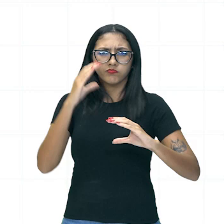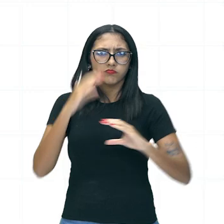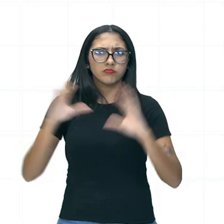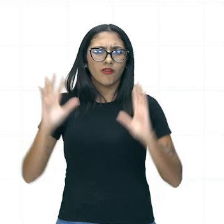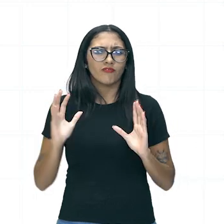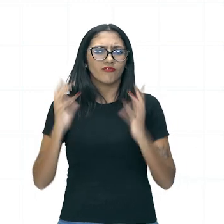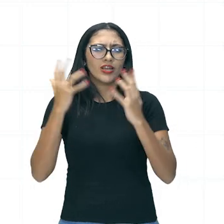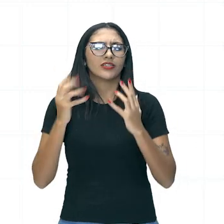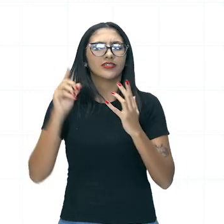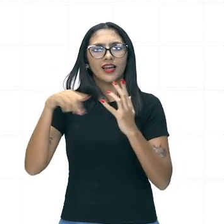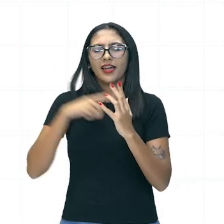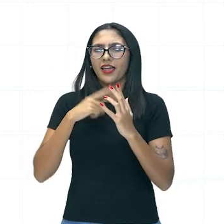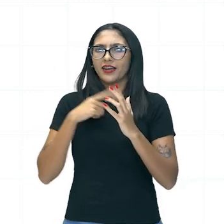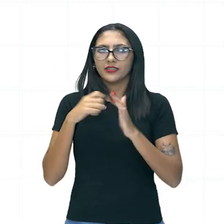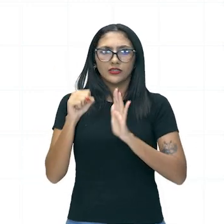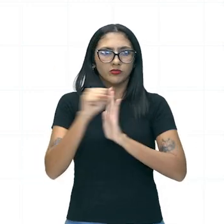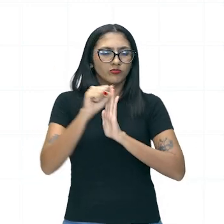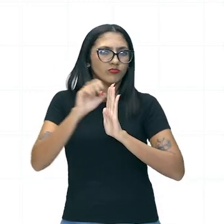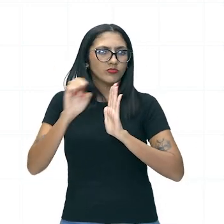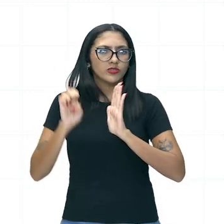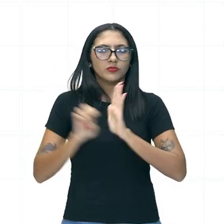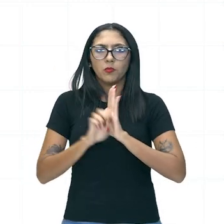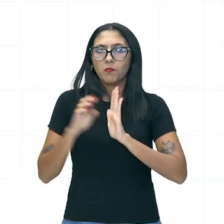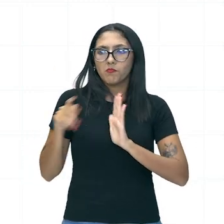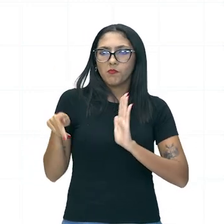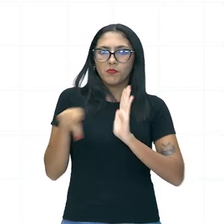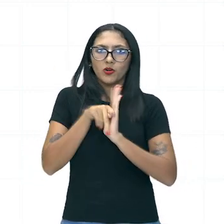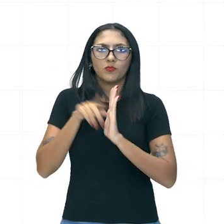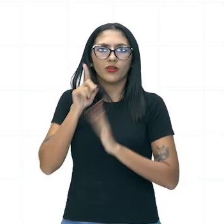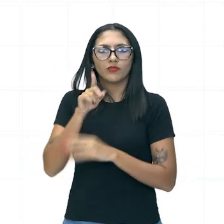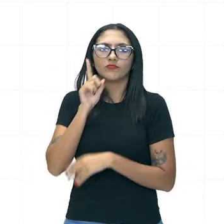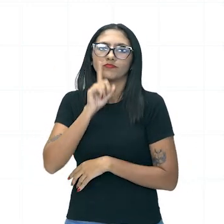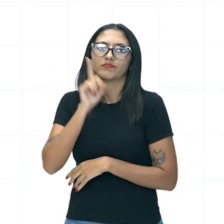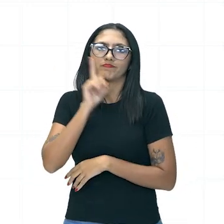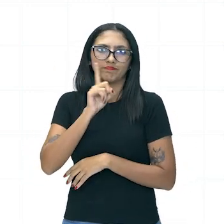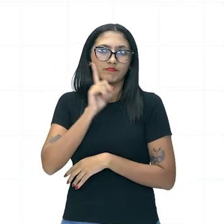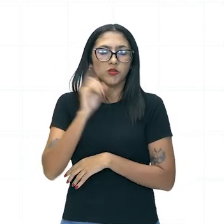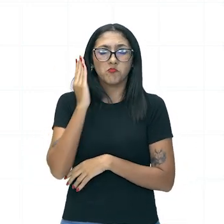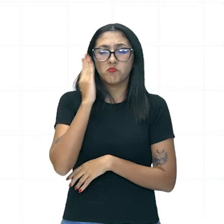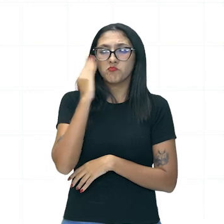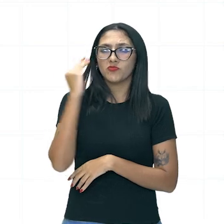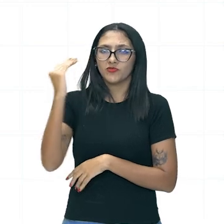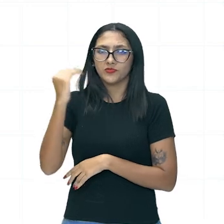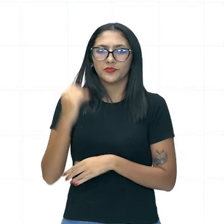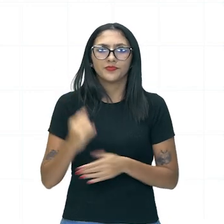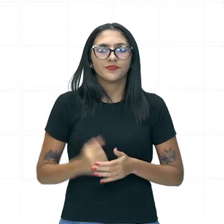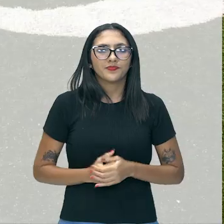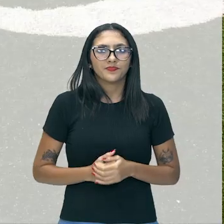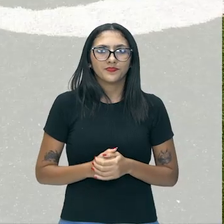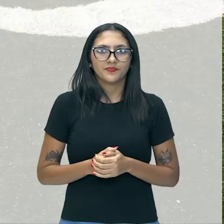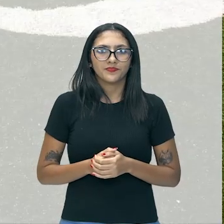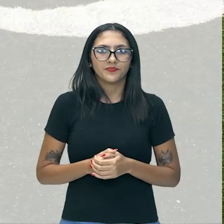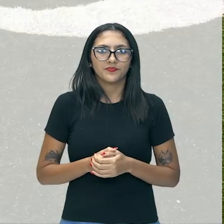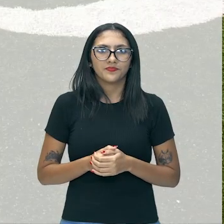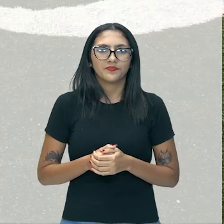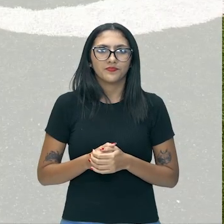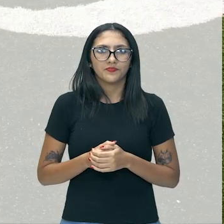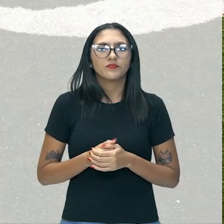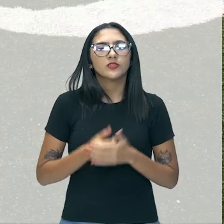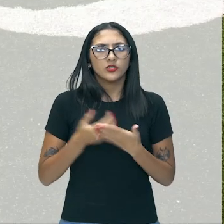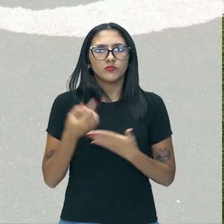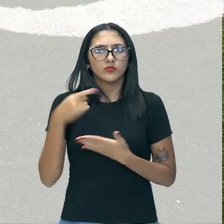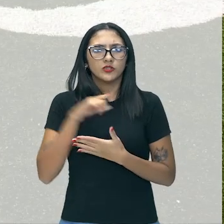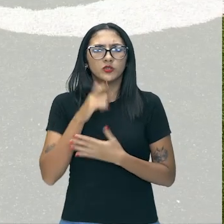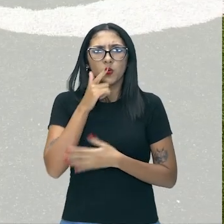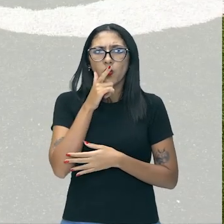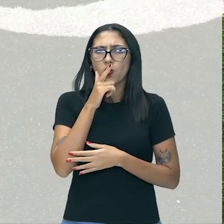momento simbólico da cultura norte-americana. Muito bem, então vocês aí conseguiram, né, ter uma noção de